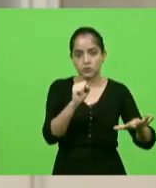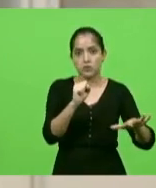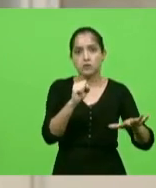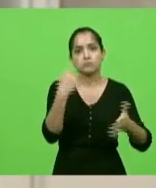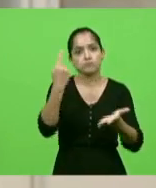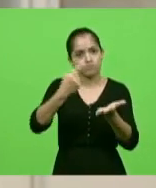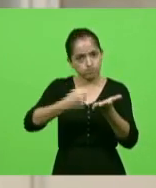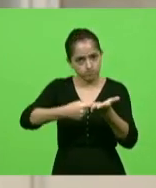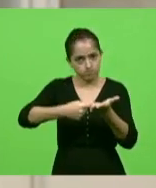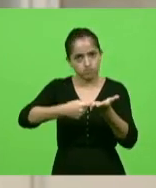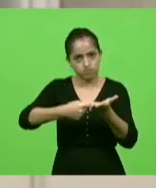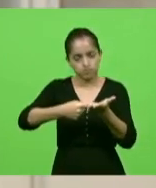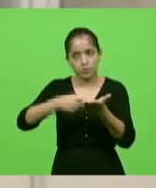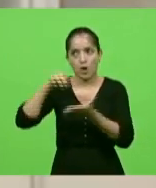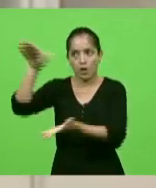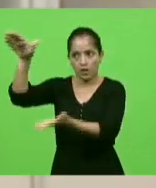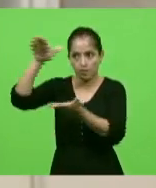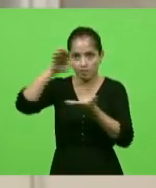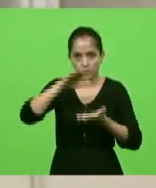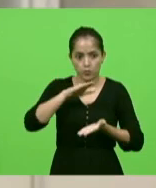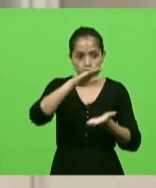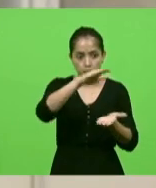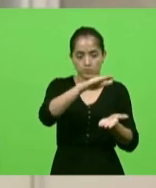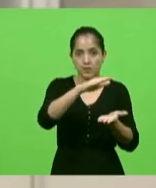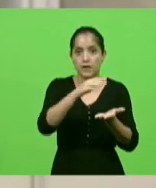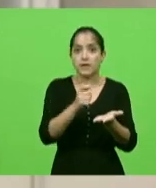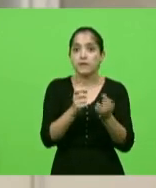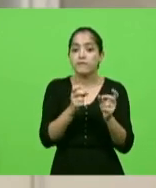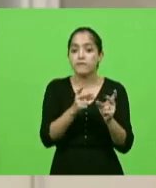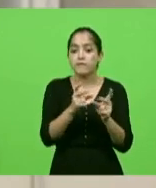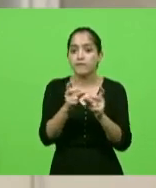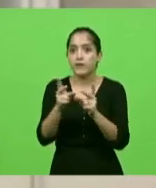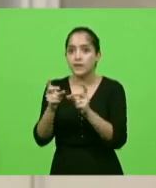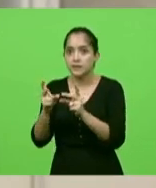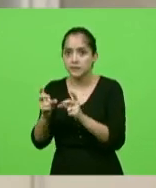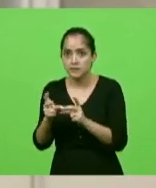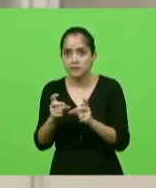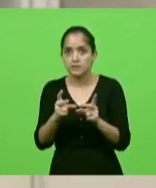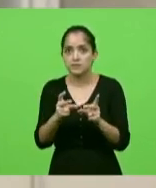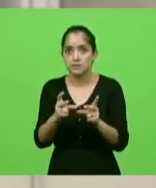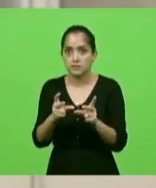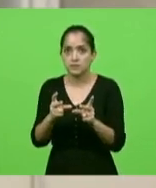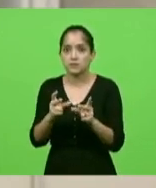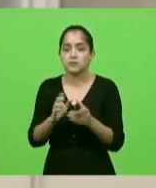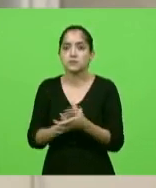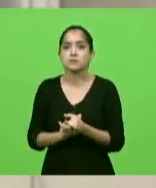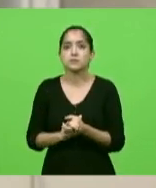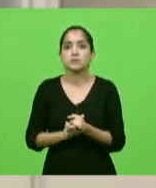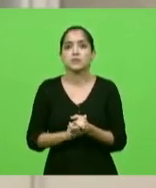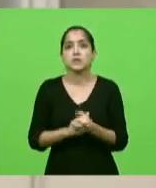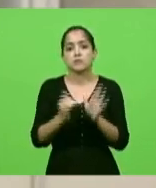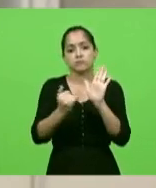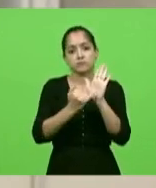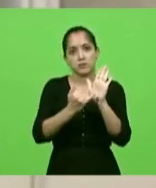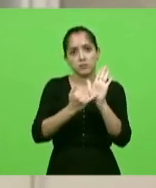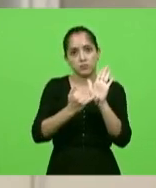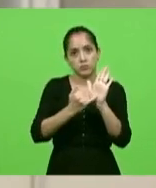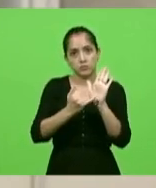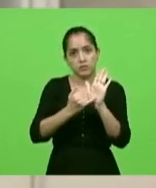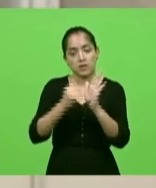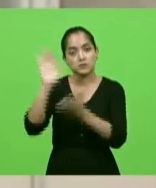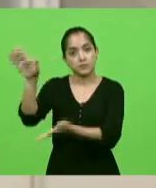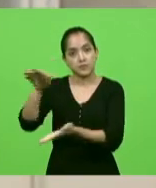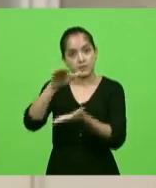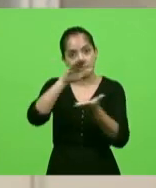comprometeu-se a importar os equipamentos e vendê-los ao estado pelo preço dos cursos comerciais e tributários